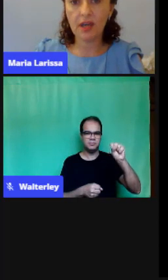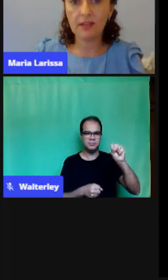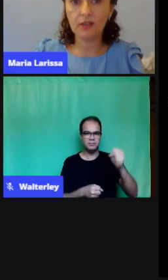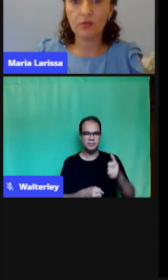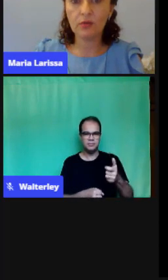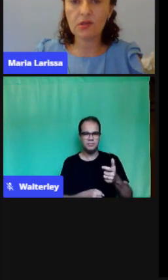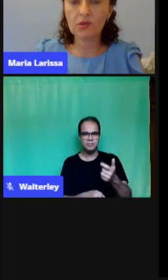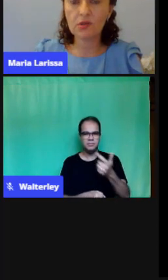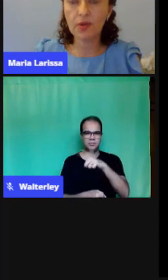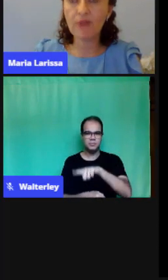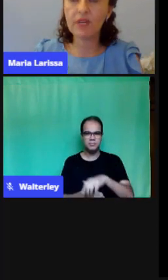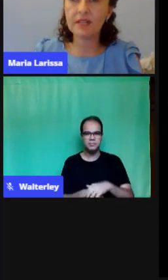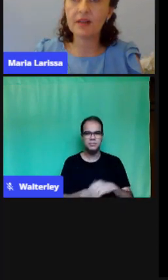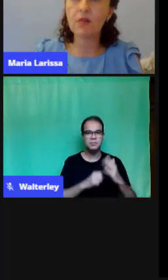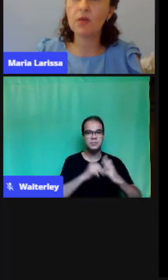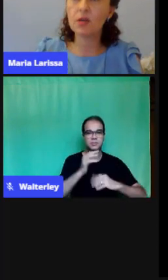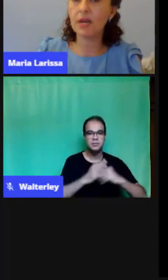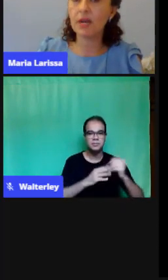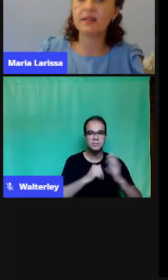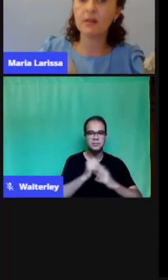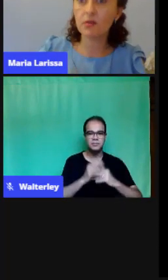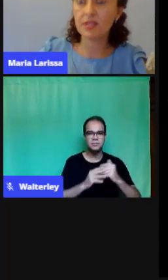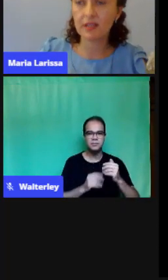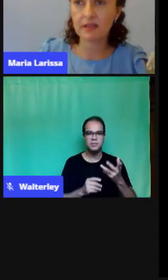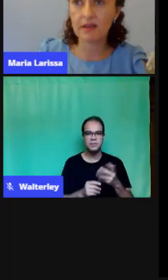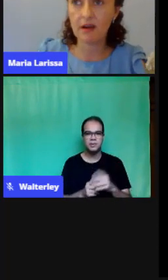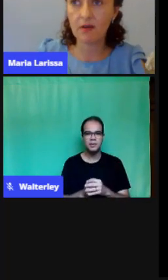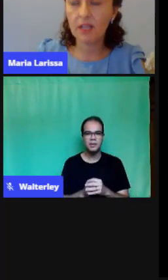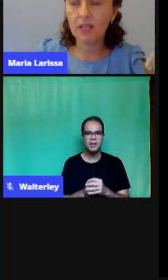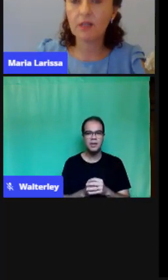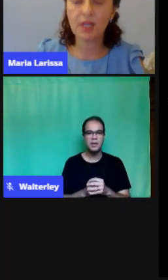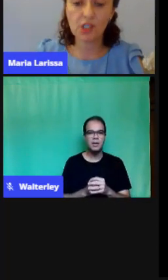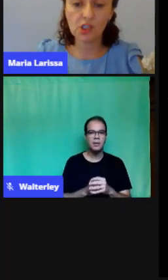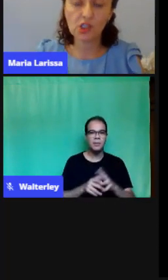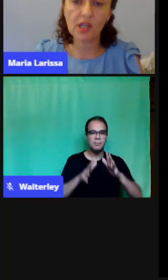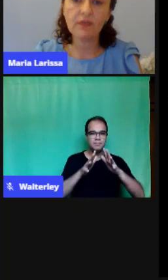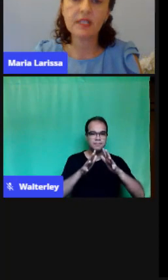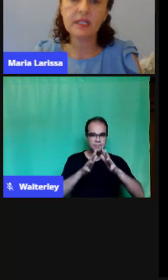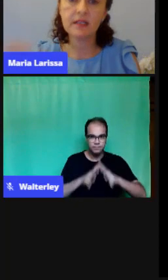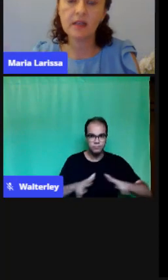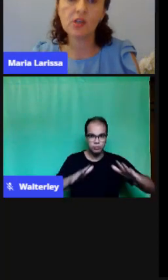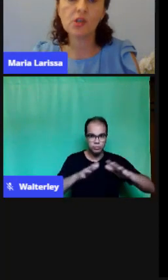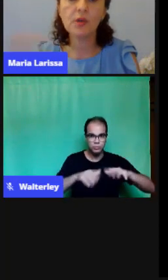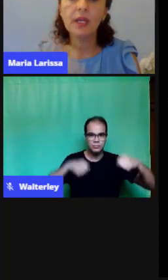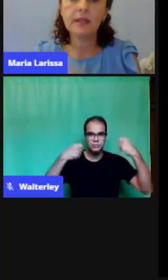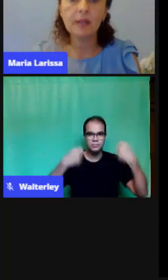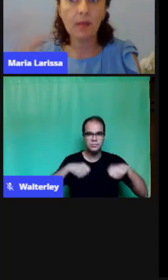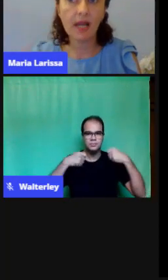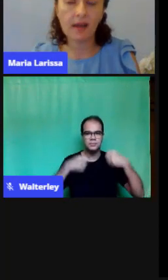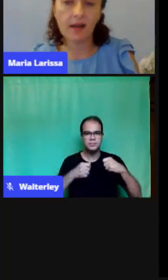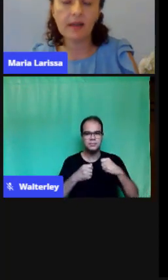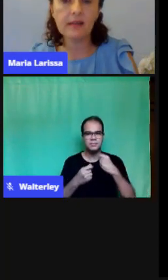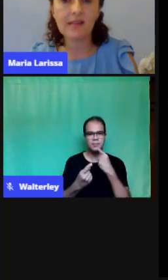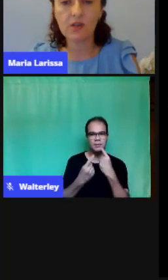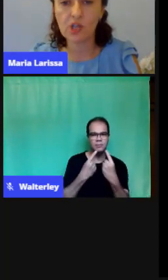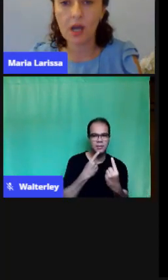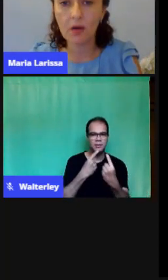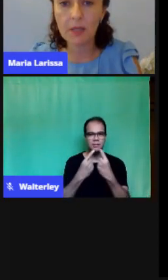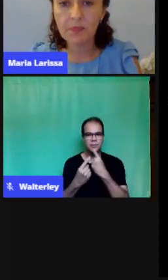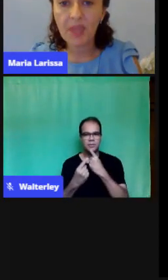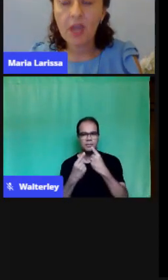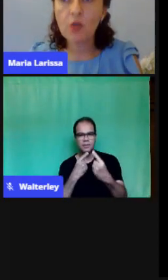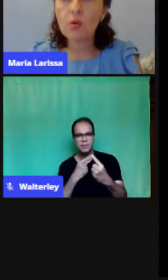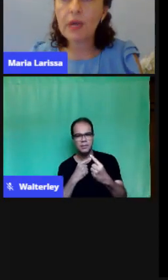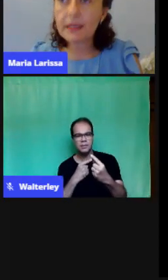foi retirada do nosso referencial curricular circunstancial. Então, para a gente já fazer esse gancho e trabalhar em sala